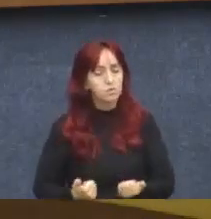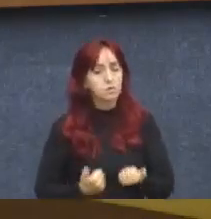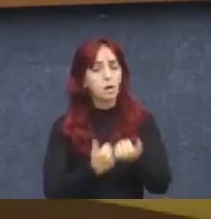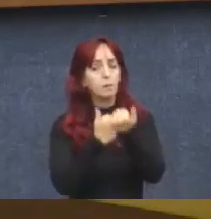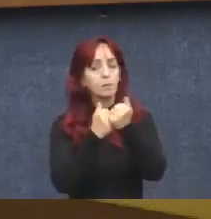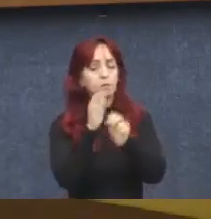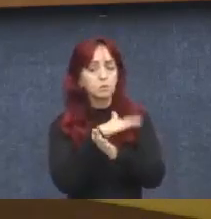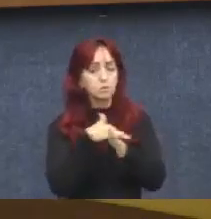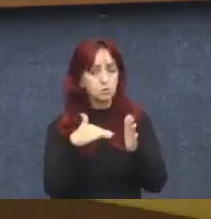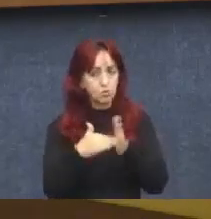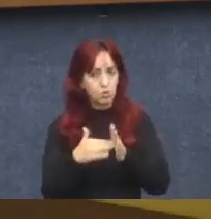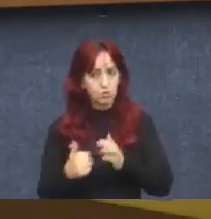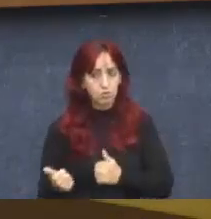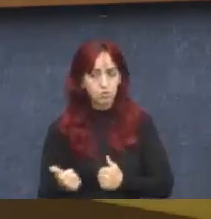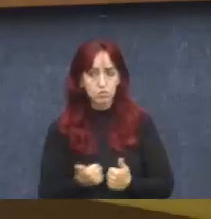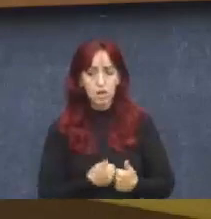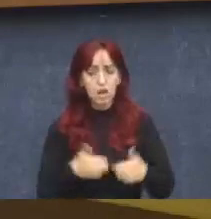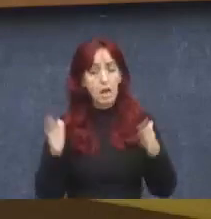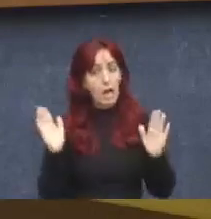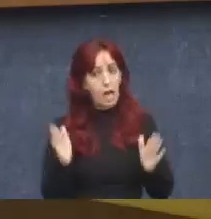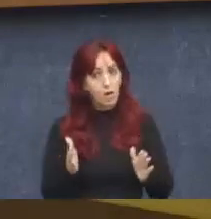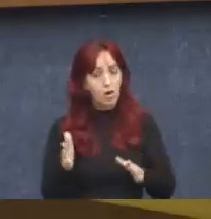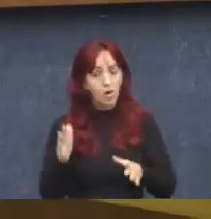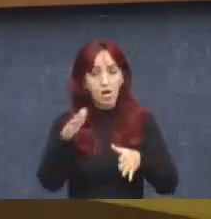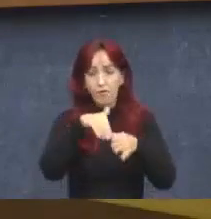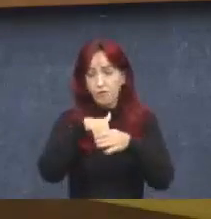de todos. Agora, votar